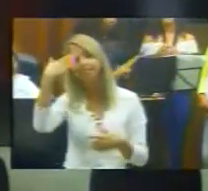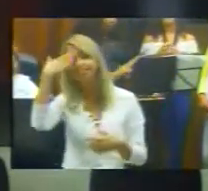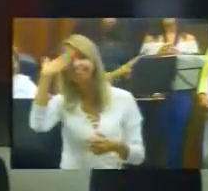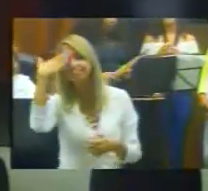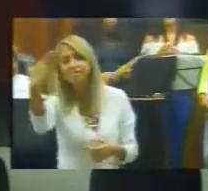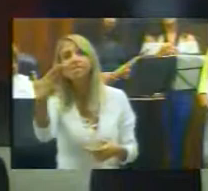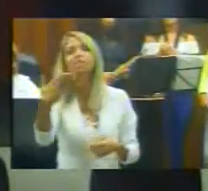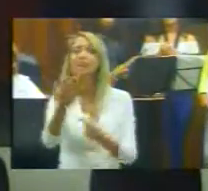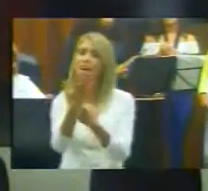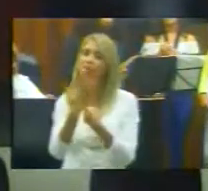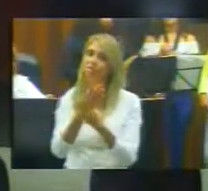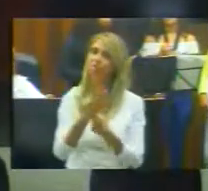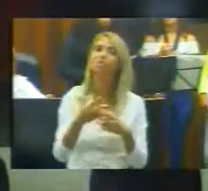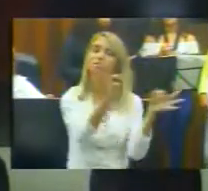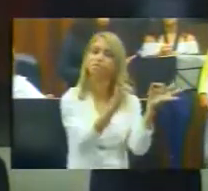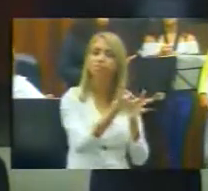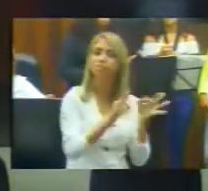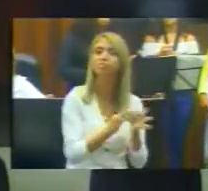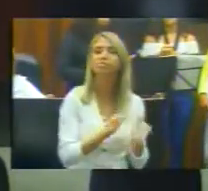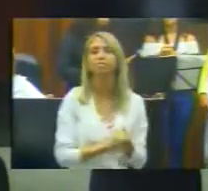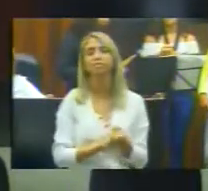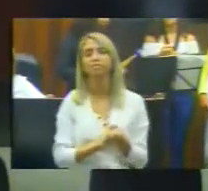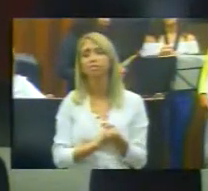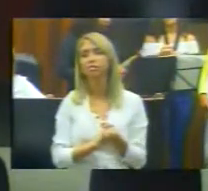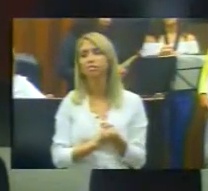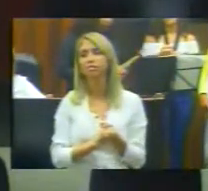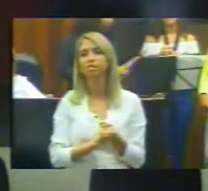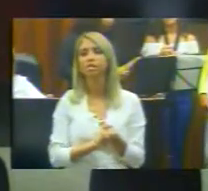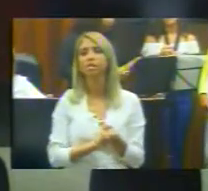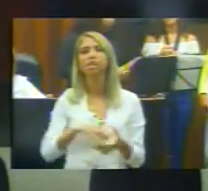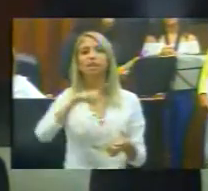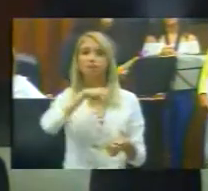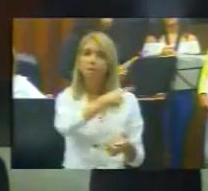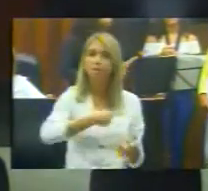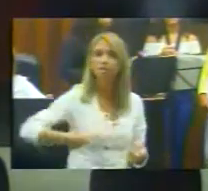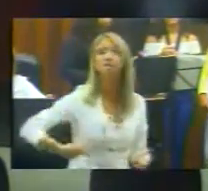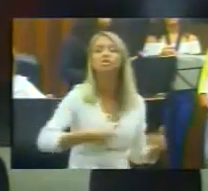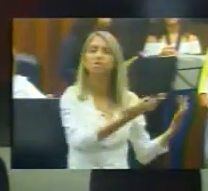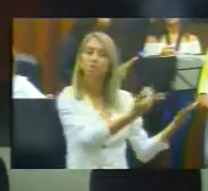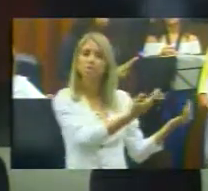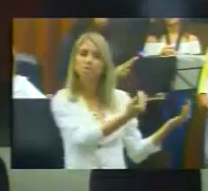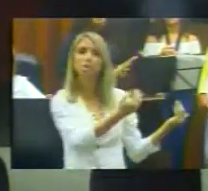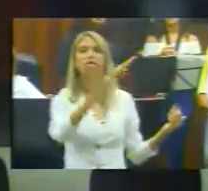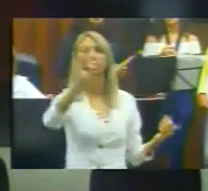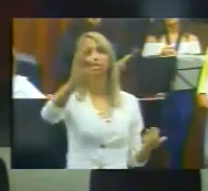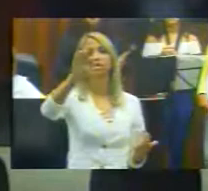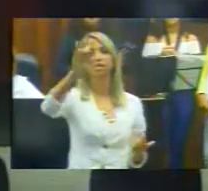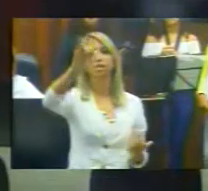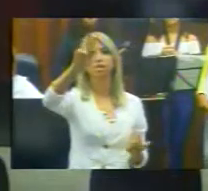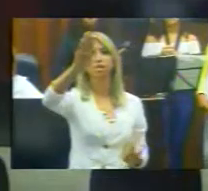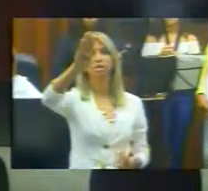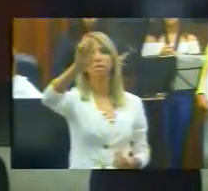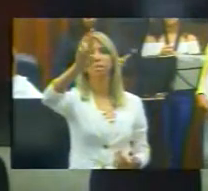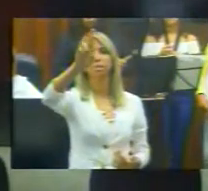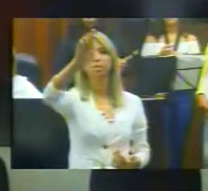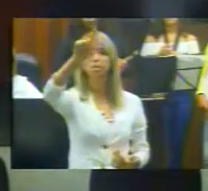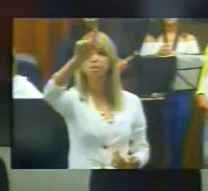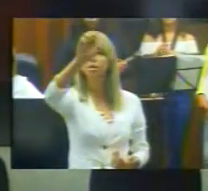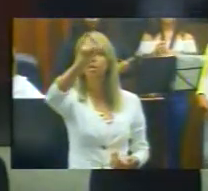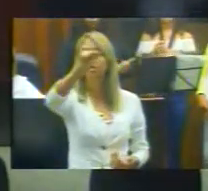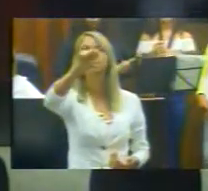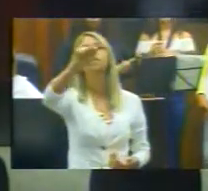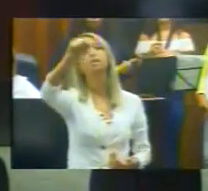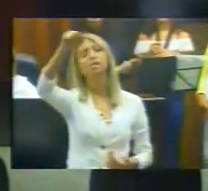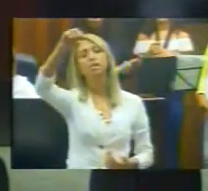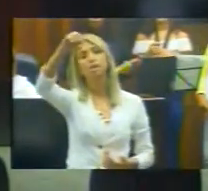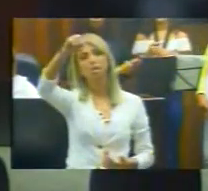Jorge. O presidente da Câmara Jovem de Nova Friburgo, Rian. Rian, novinho, Rian. Ô, presidente já,